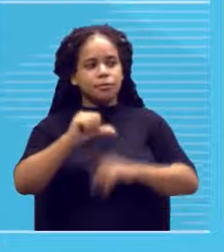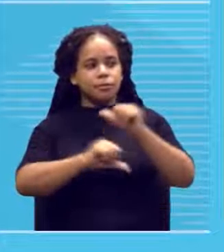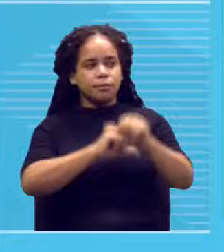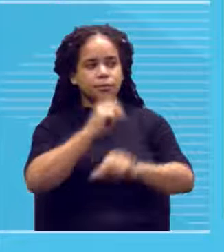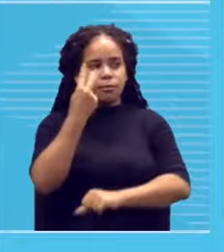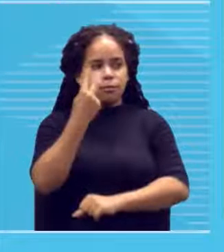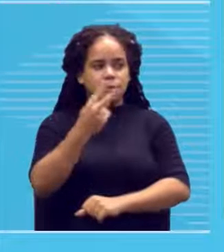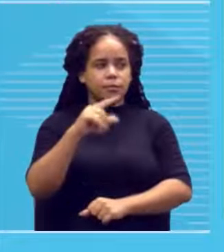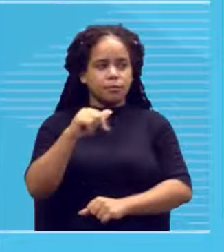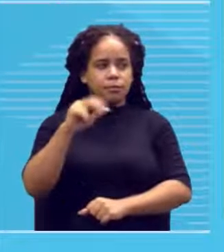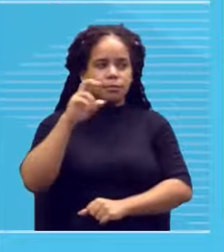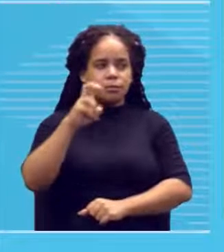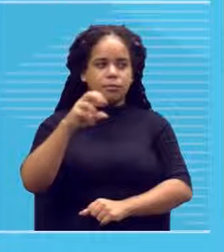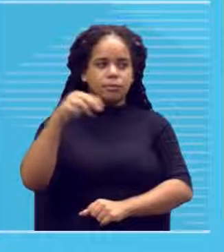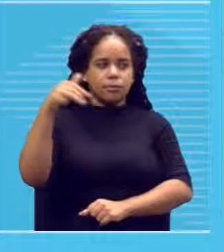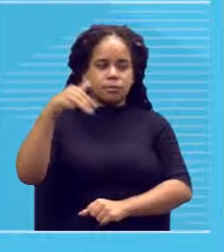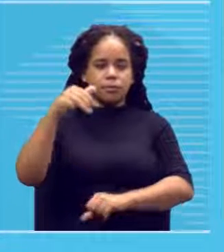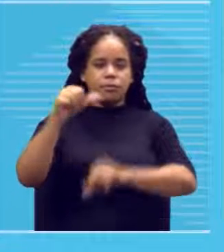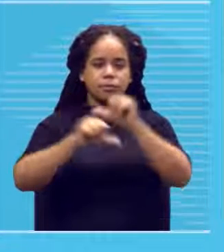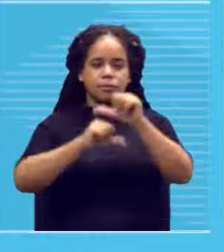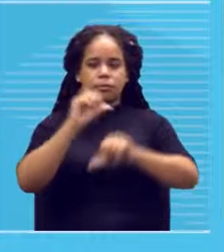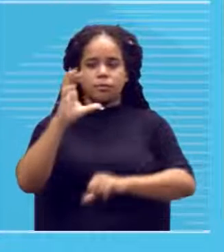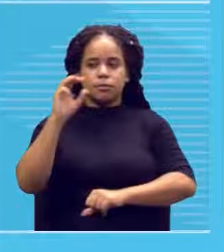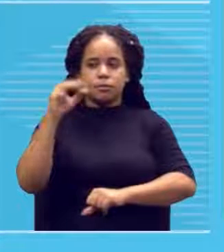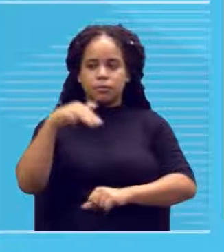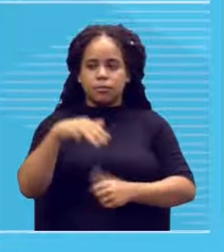22,5 metros quadrados